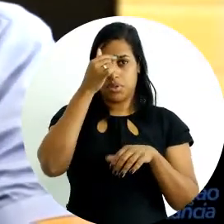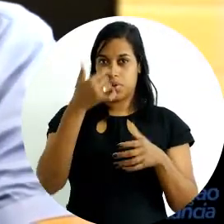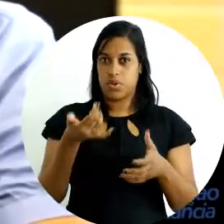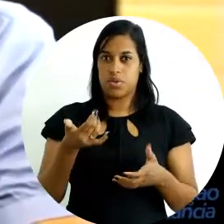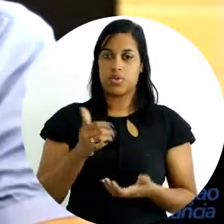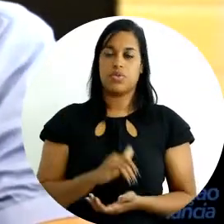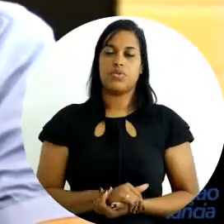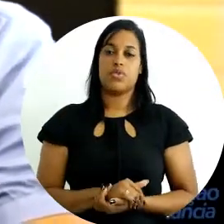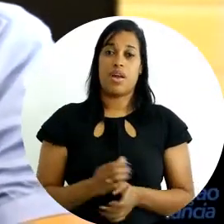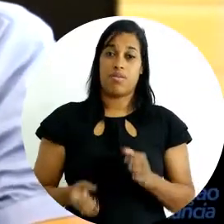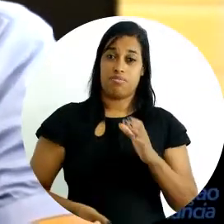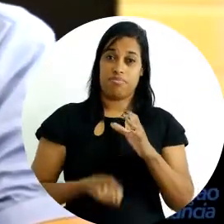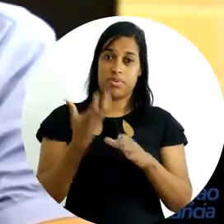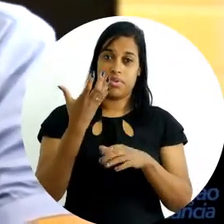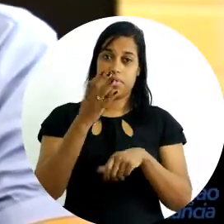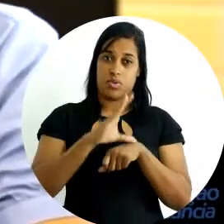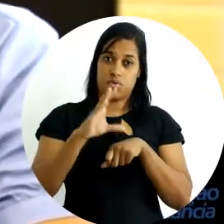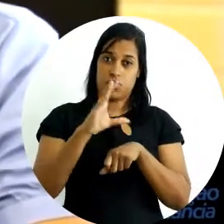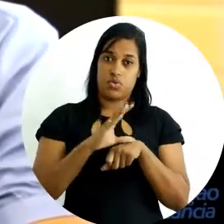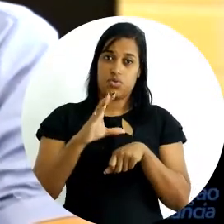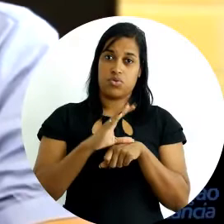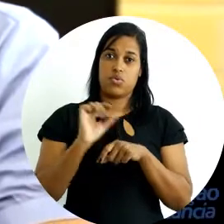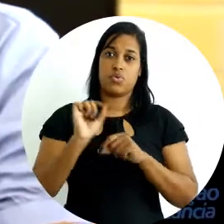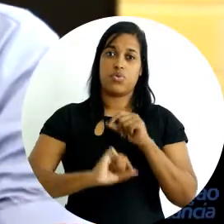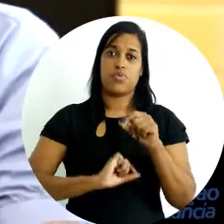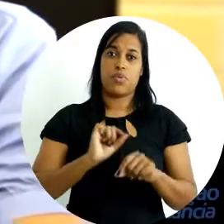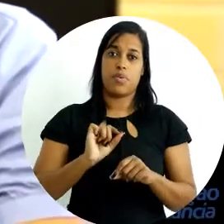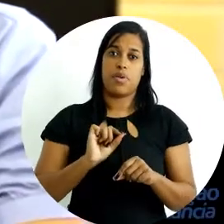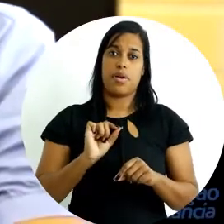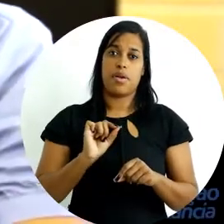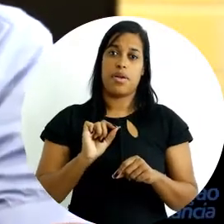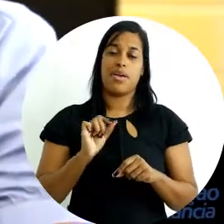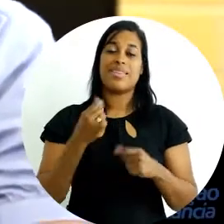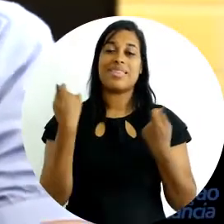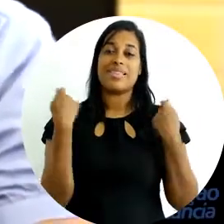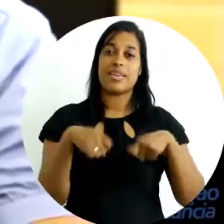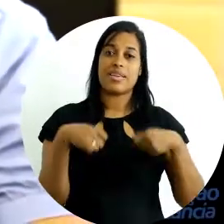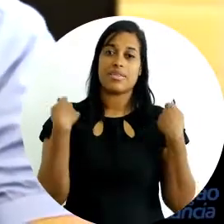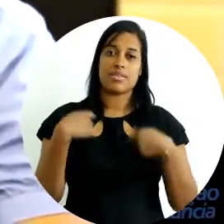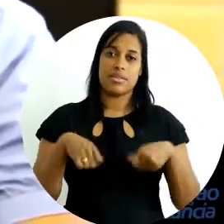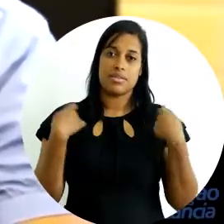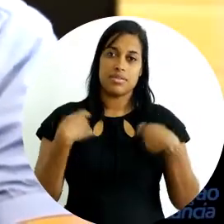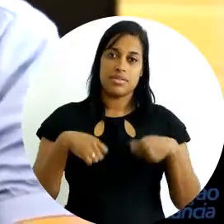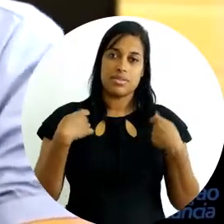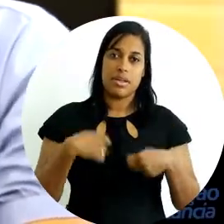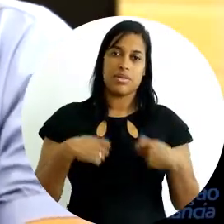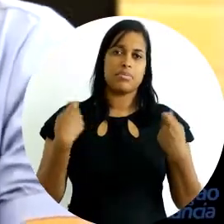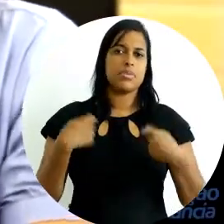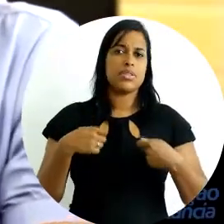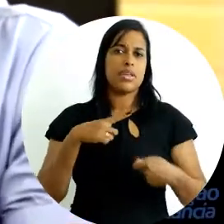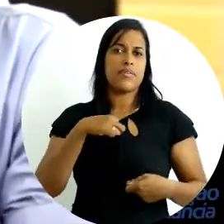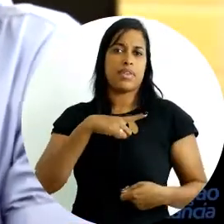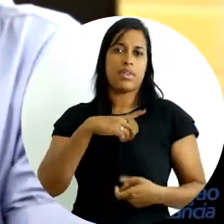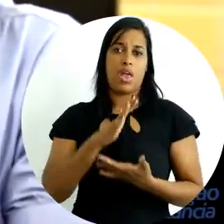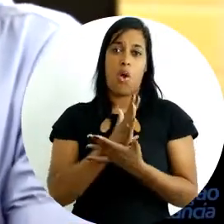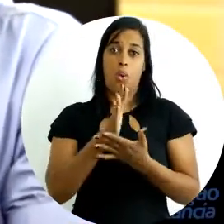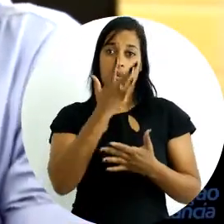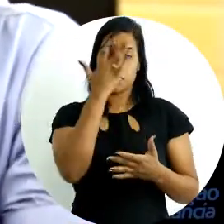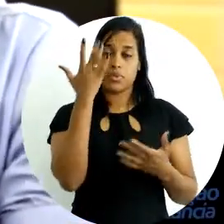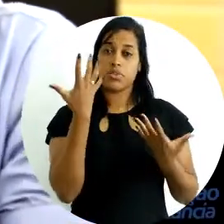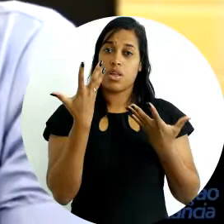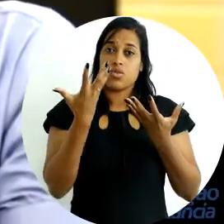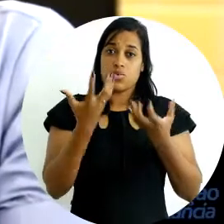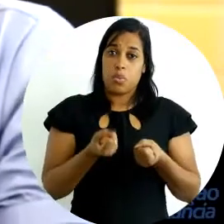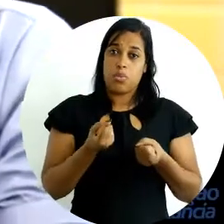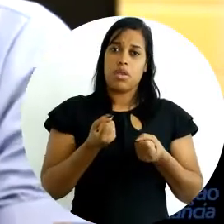superiores. A criação desses cursos foi provocada por uma demanda para que se pudessem